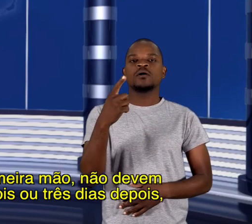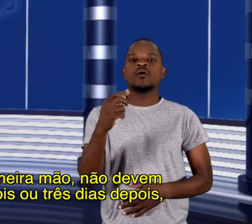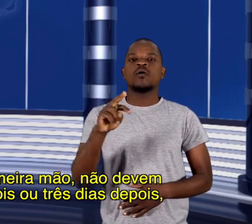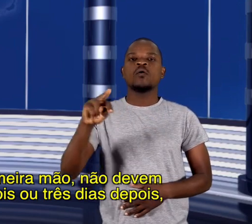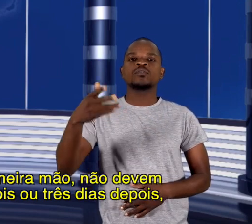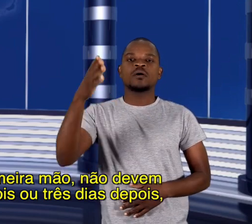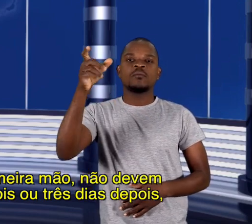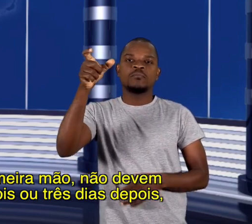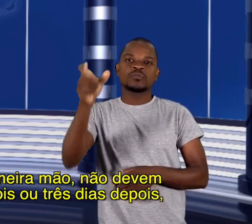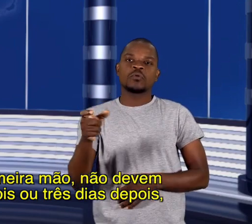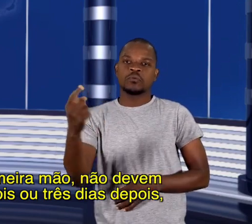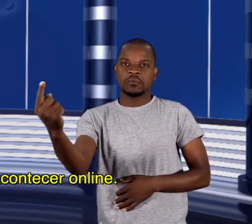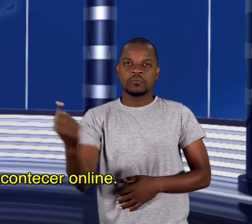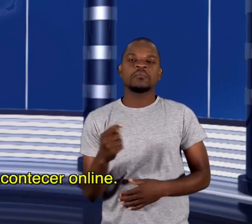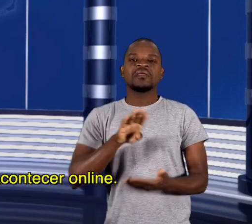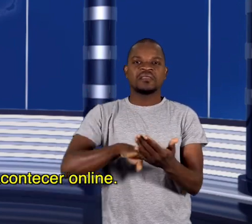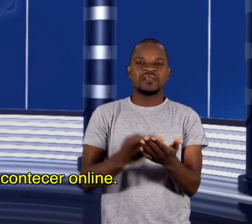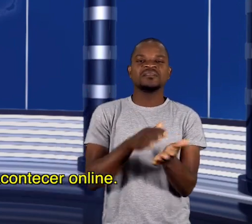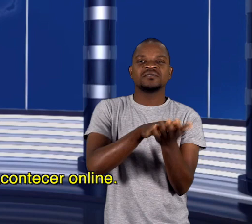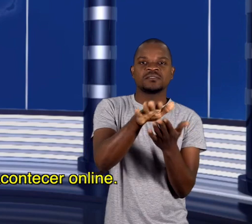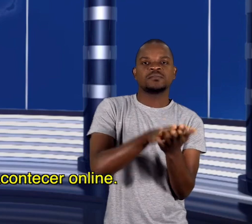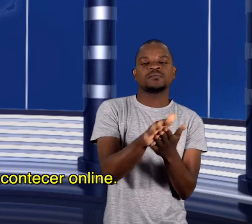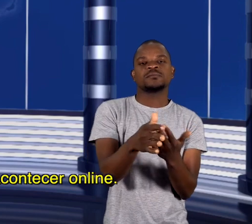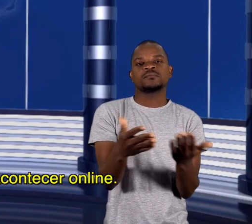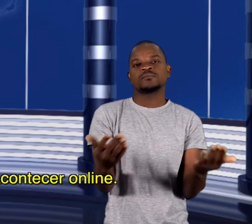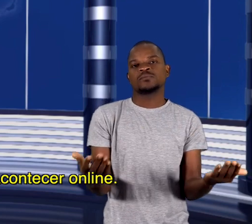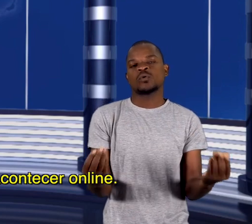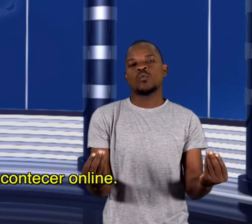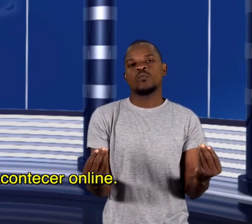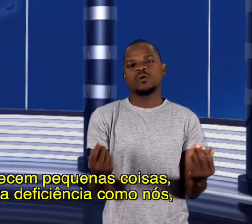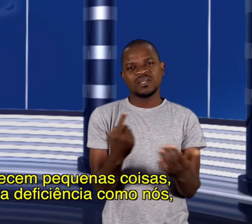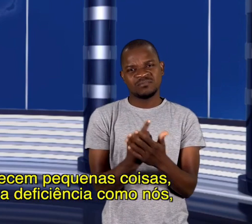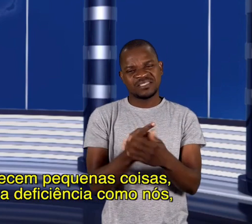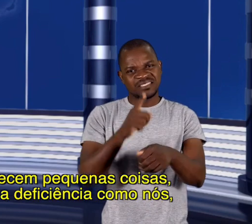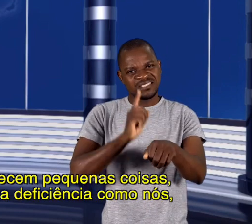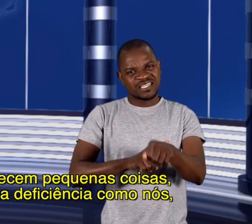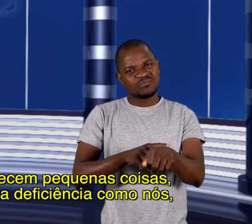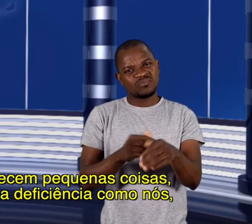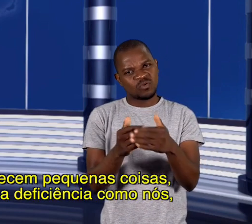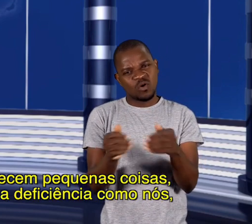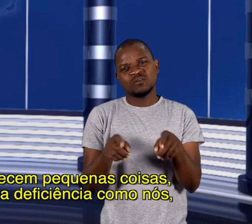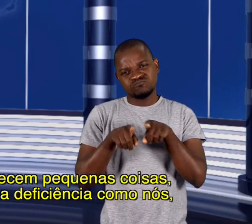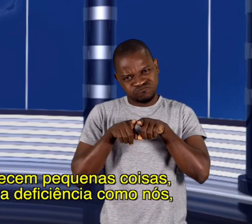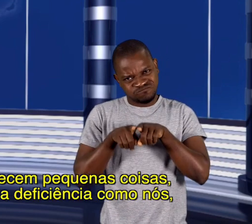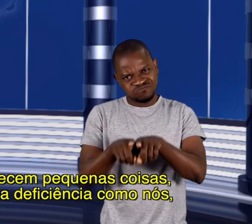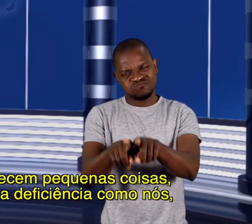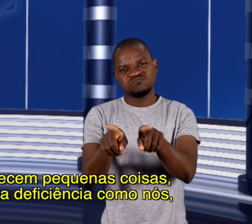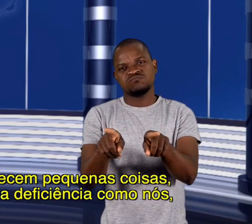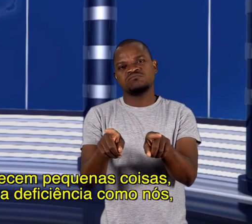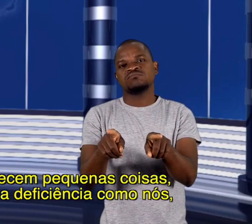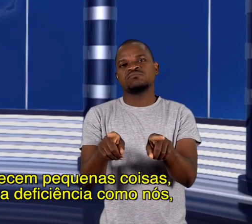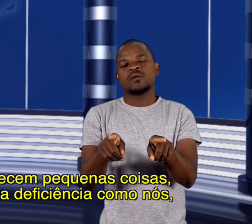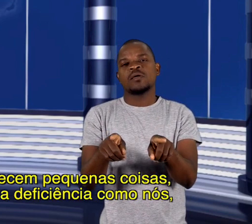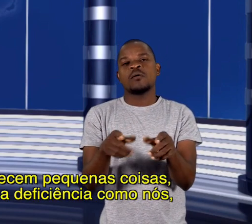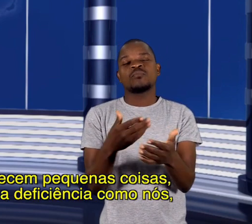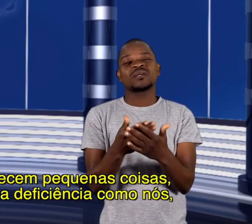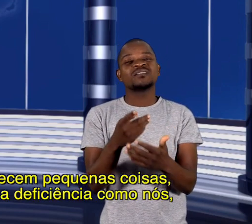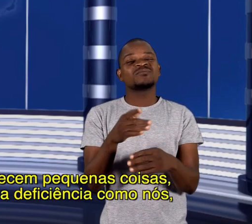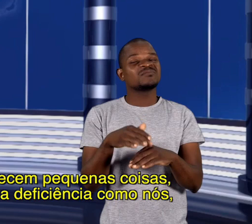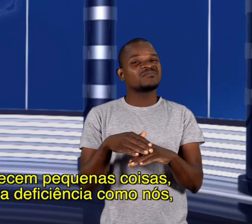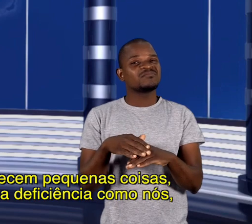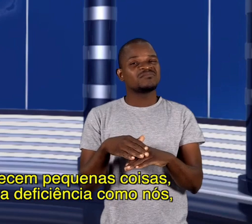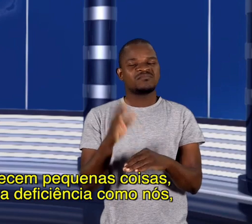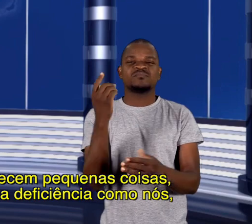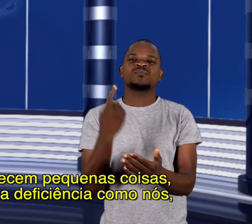alguém nos venha fazer aquela tradução quando o comunicado está a acontecer online então é importante que estas que parecem pequenas coisas mas que são